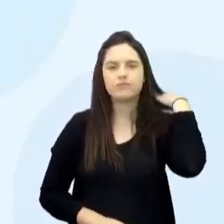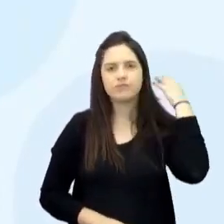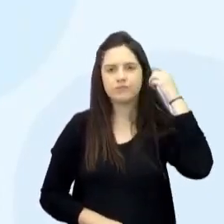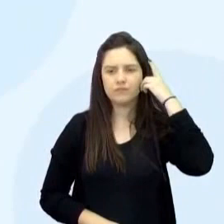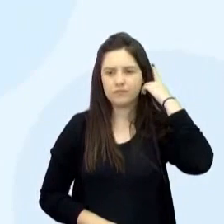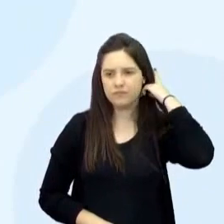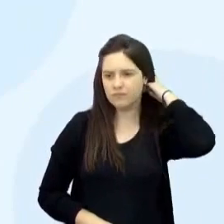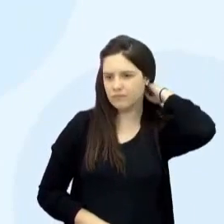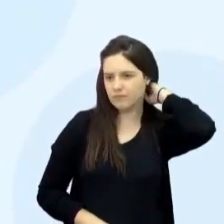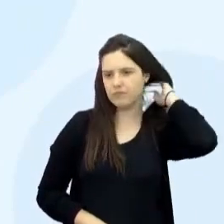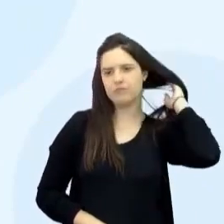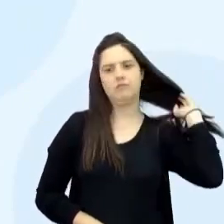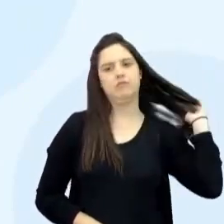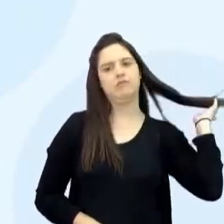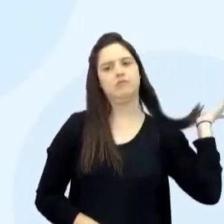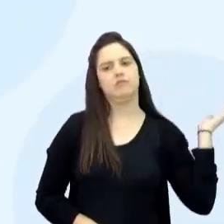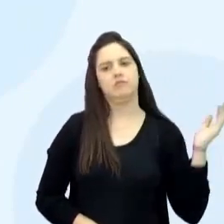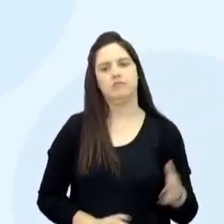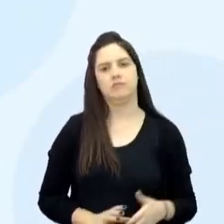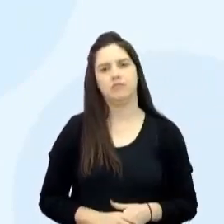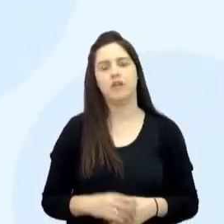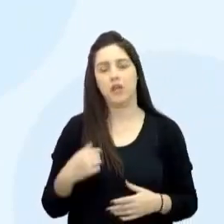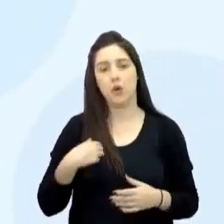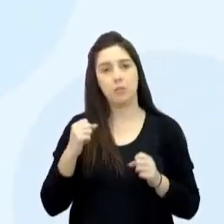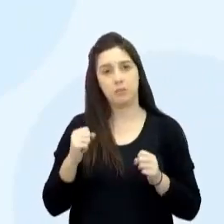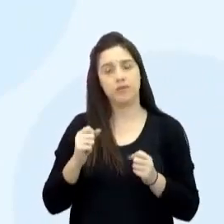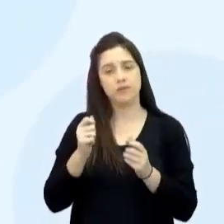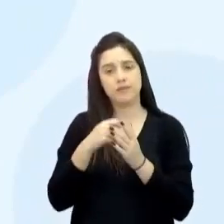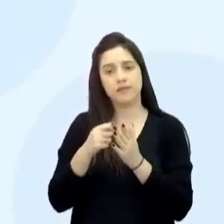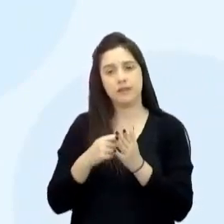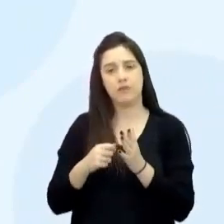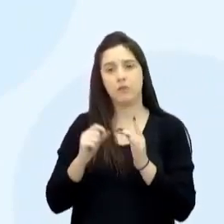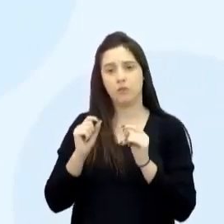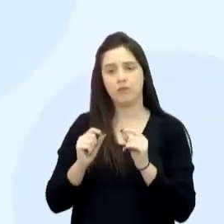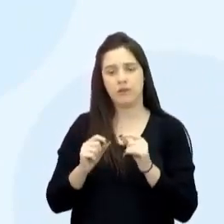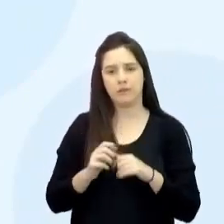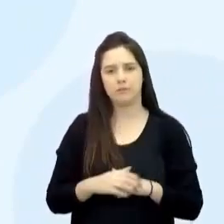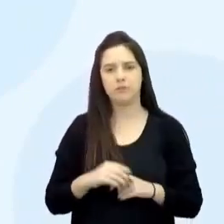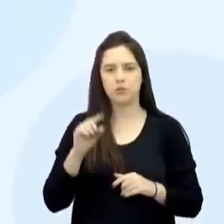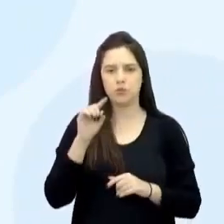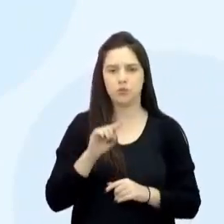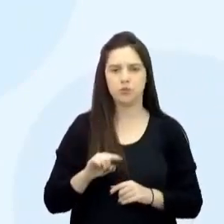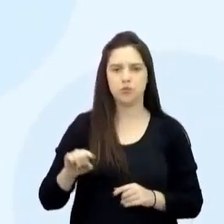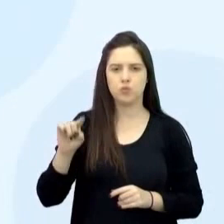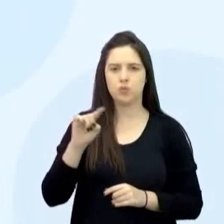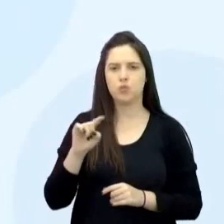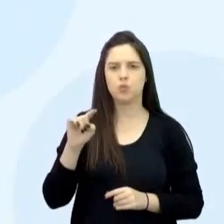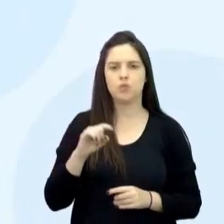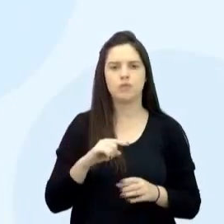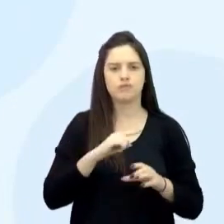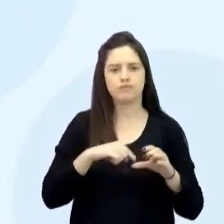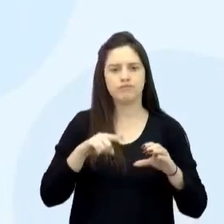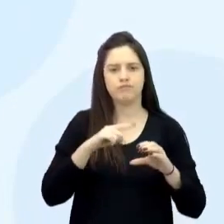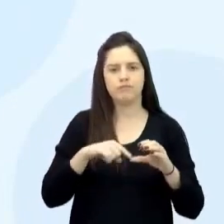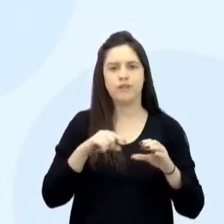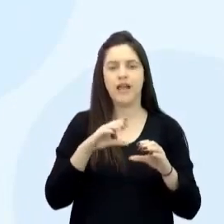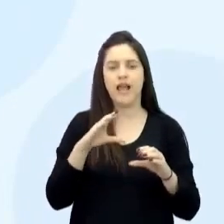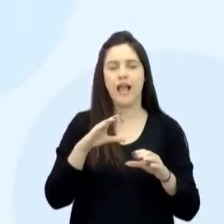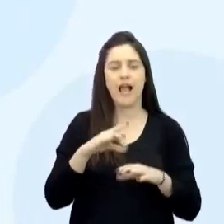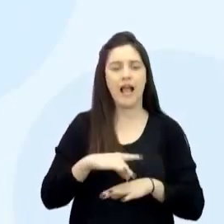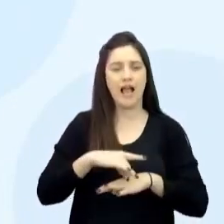Vamos lá então. Eu posso escrever aqui nesse centro a carne,